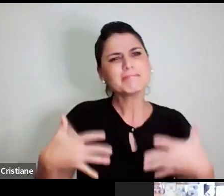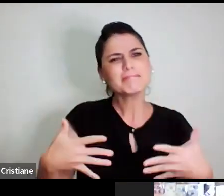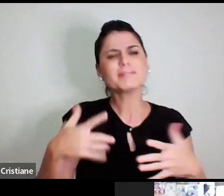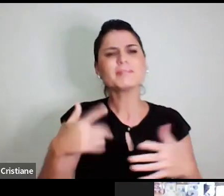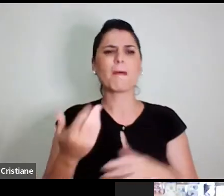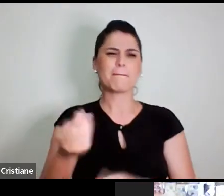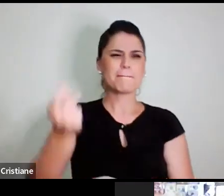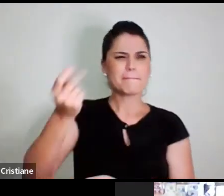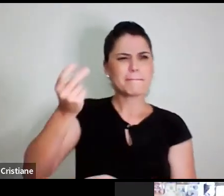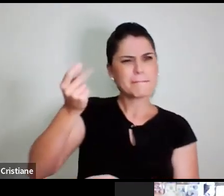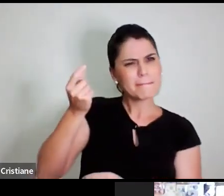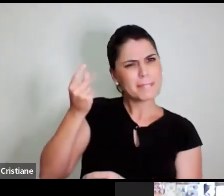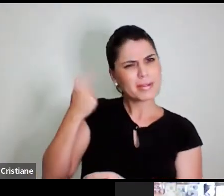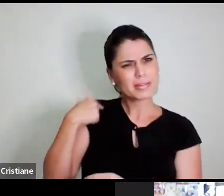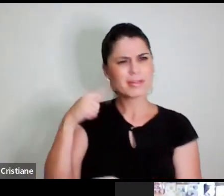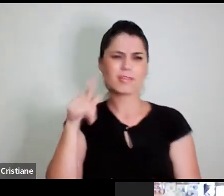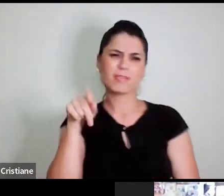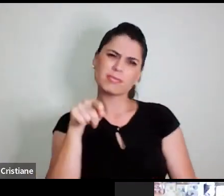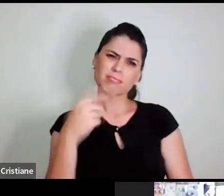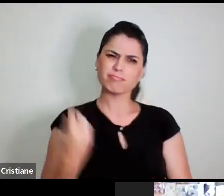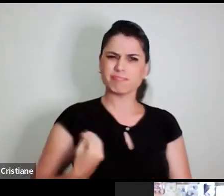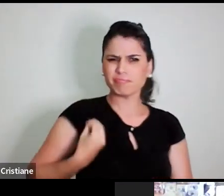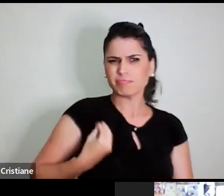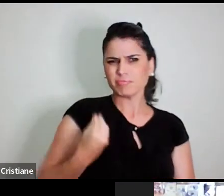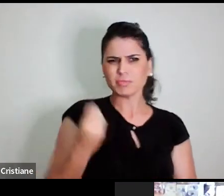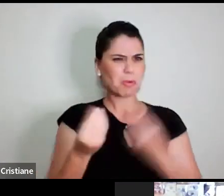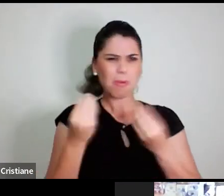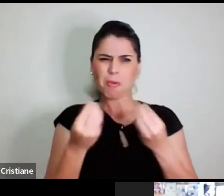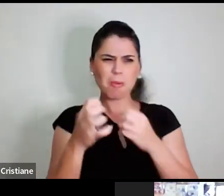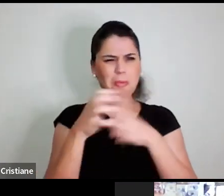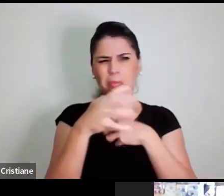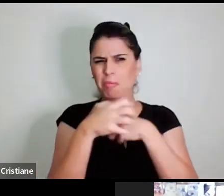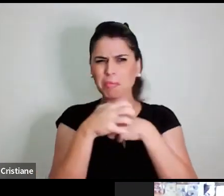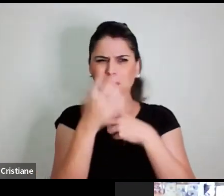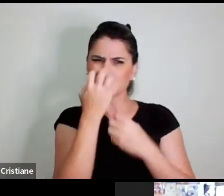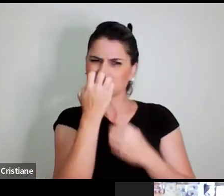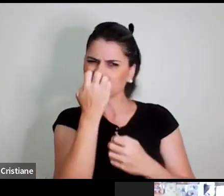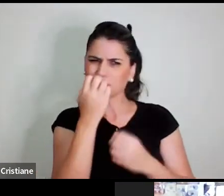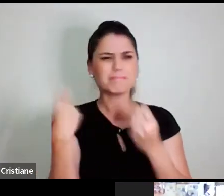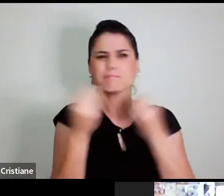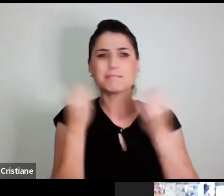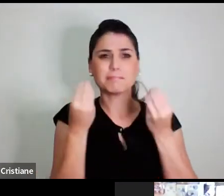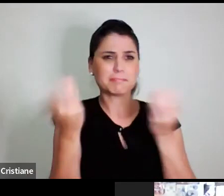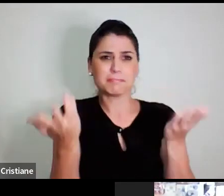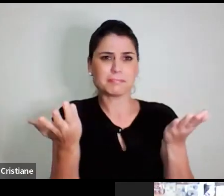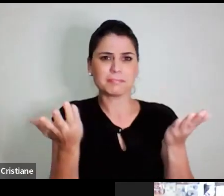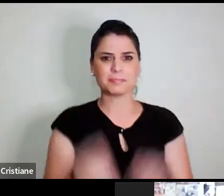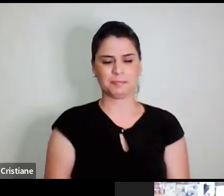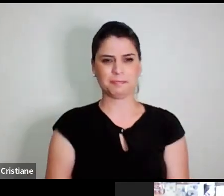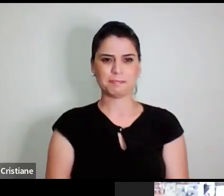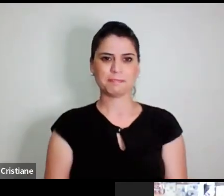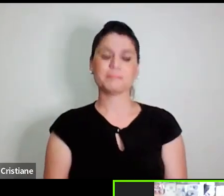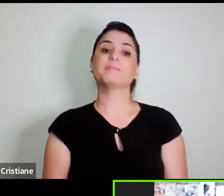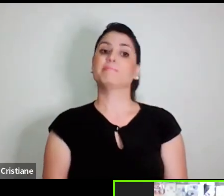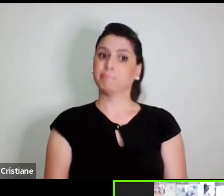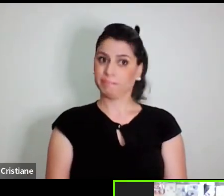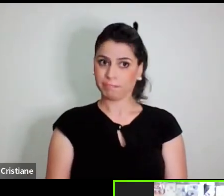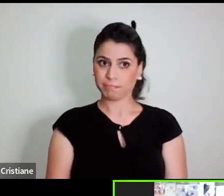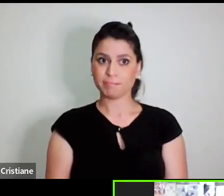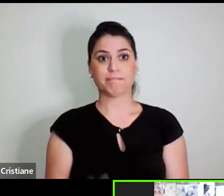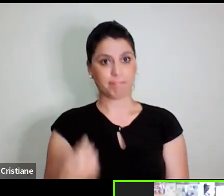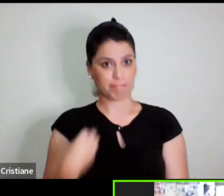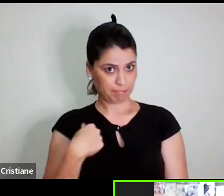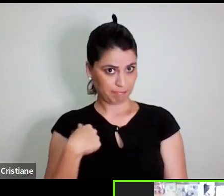era a questão da sua alergia, como está hoje? Conta para nós no passado, como que estava? Olha, a minha